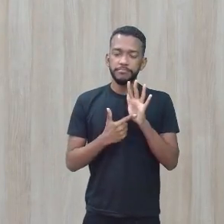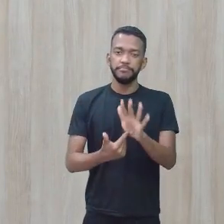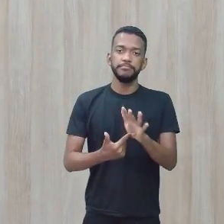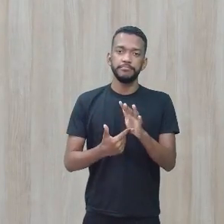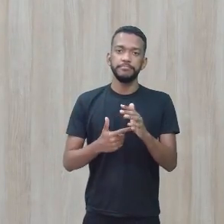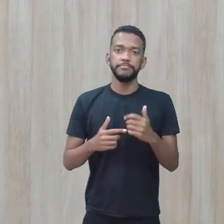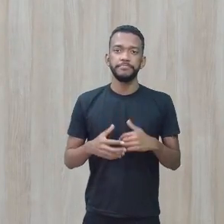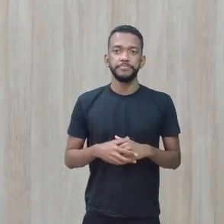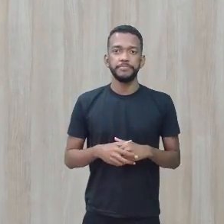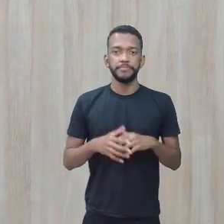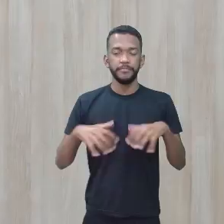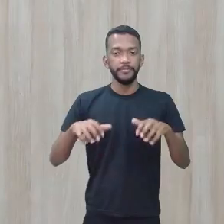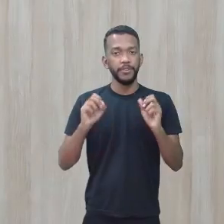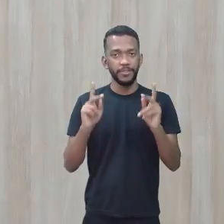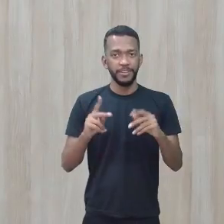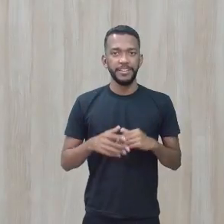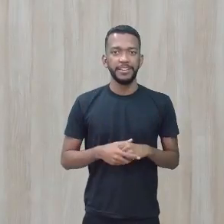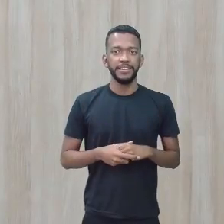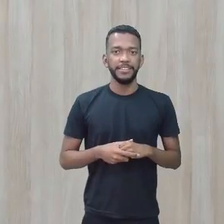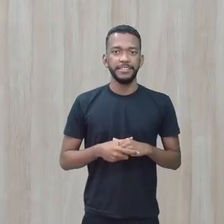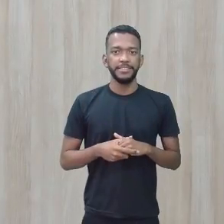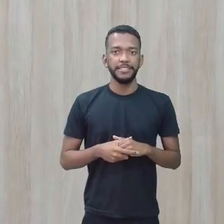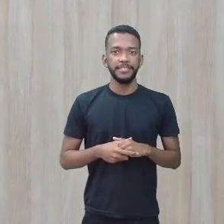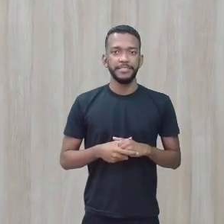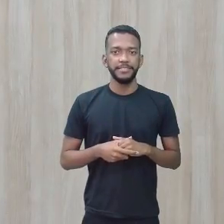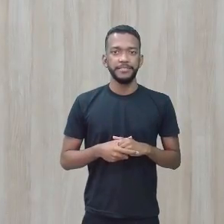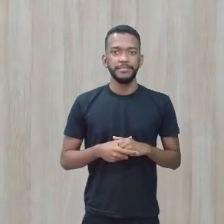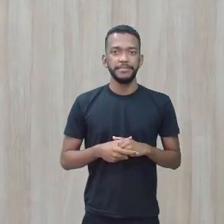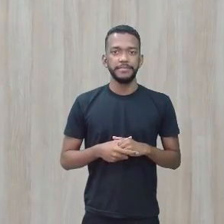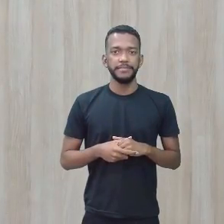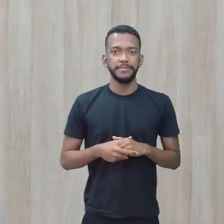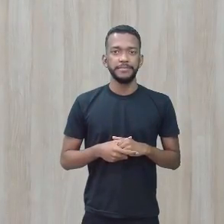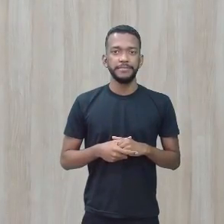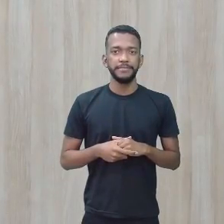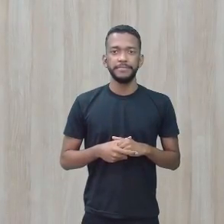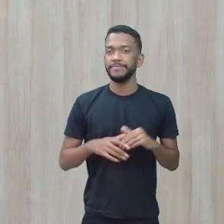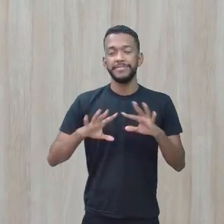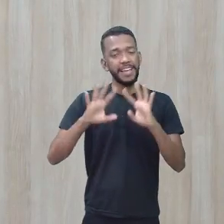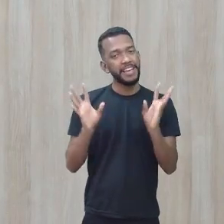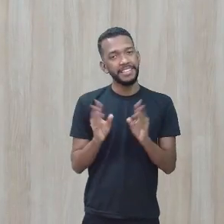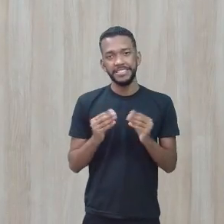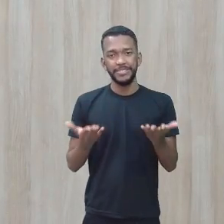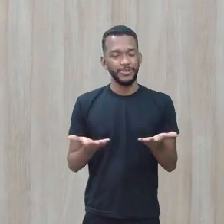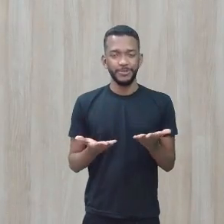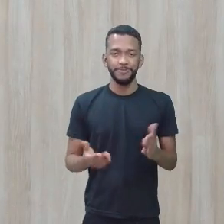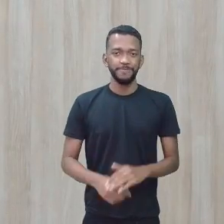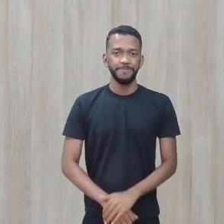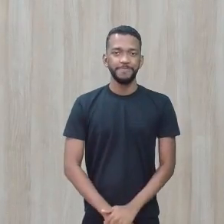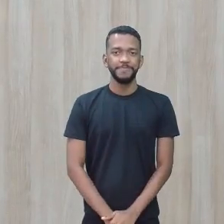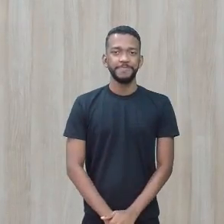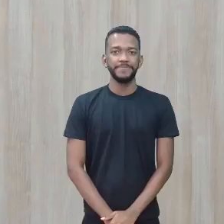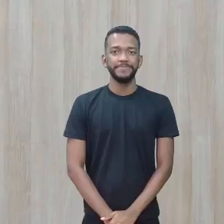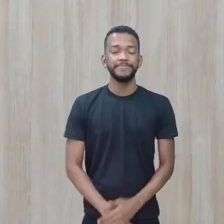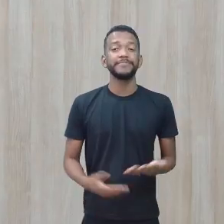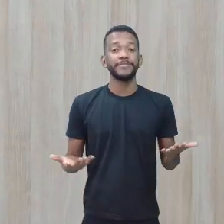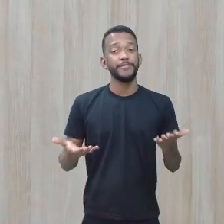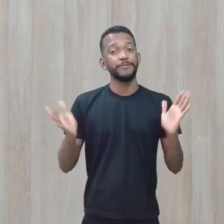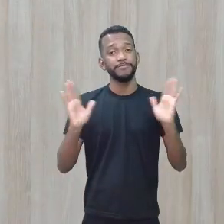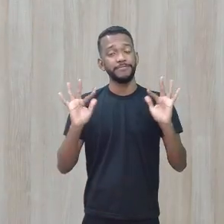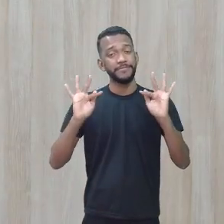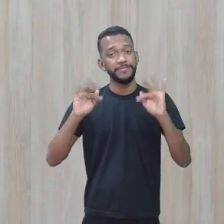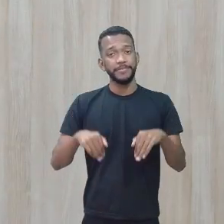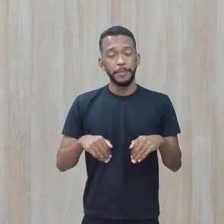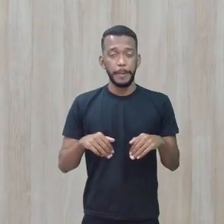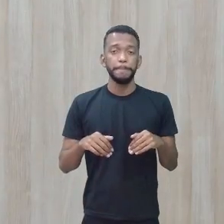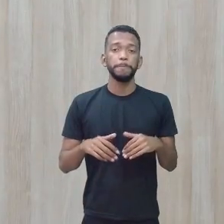pauta. Ok? É isso, gente. Vou ficando por